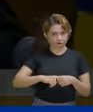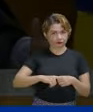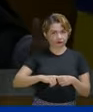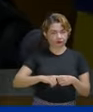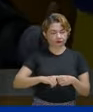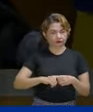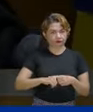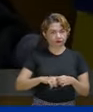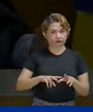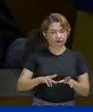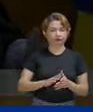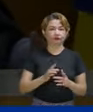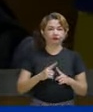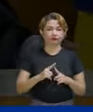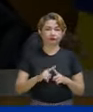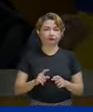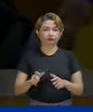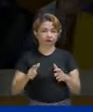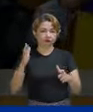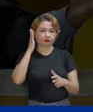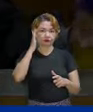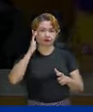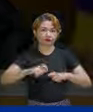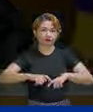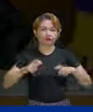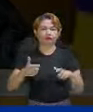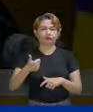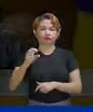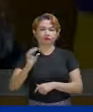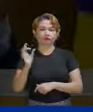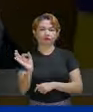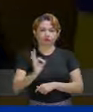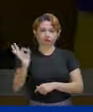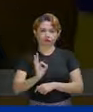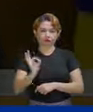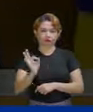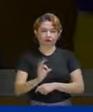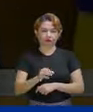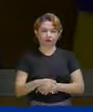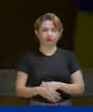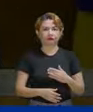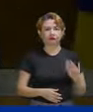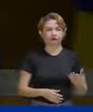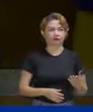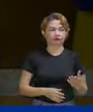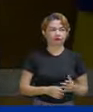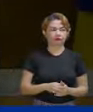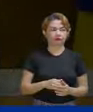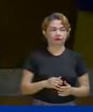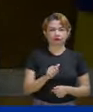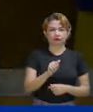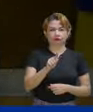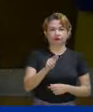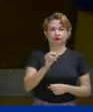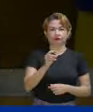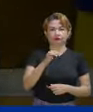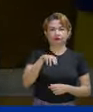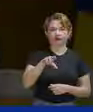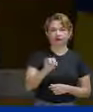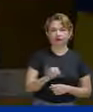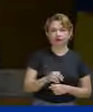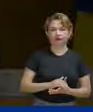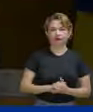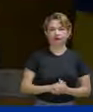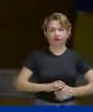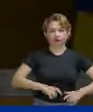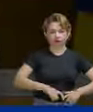a maioria entendeu que a devolução era de 10%. O desembargador Agostinho, que a devolução teria que